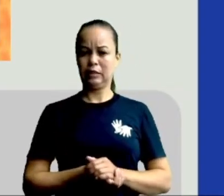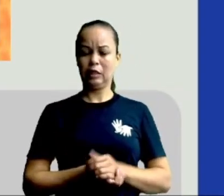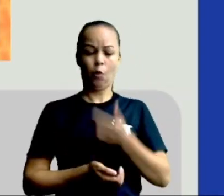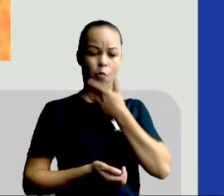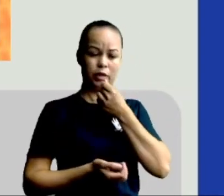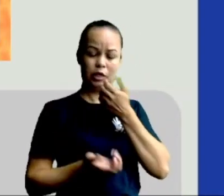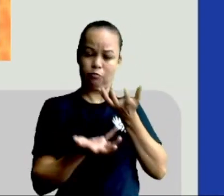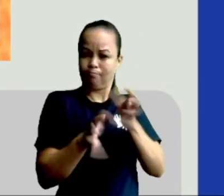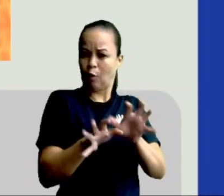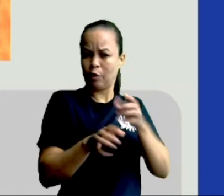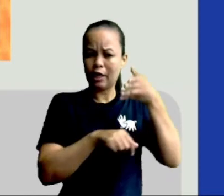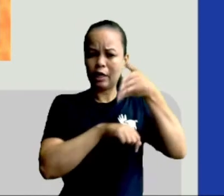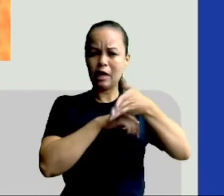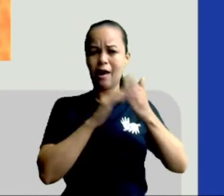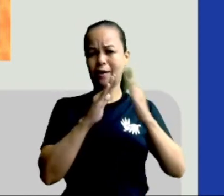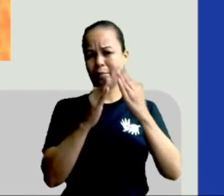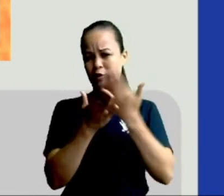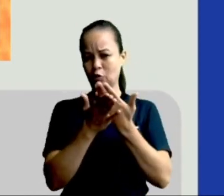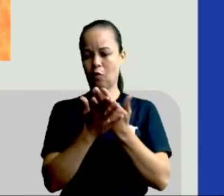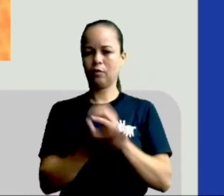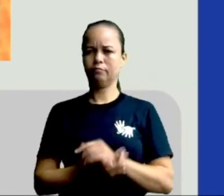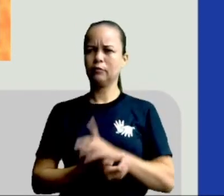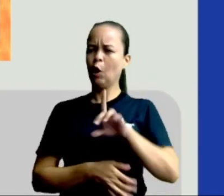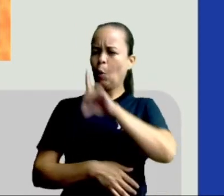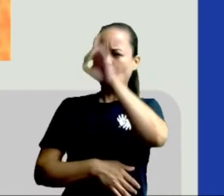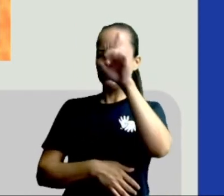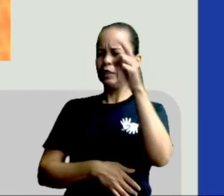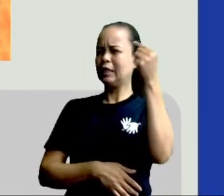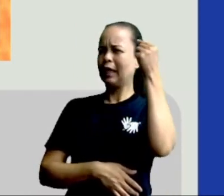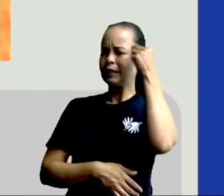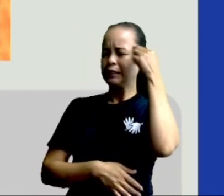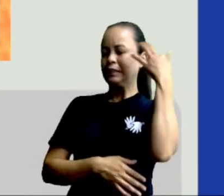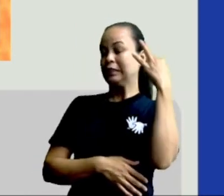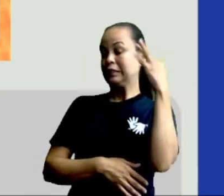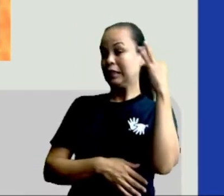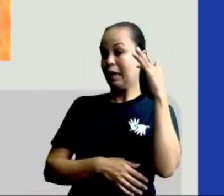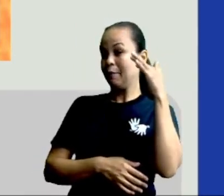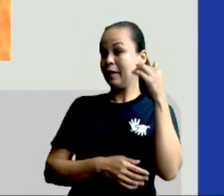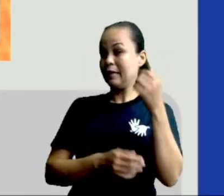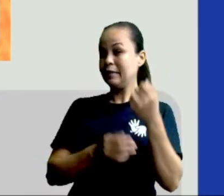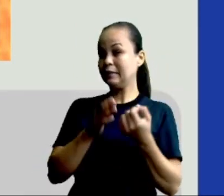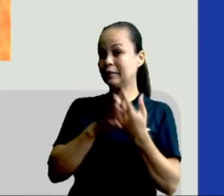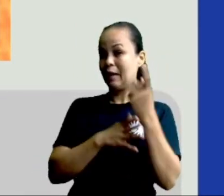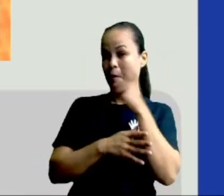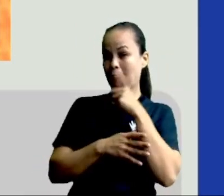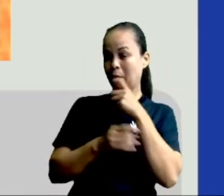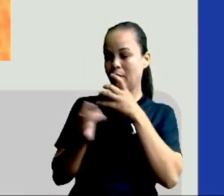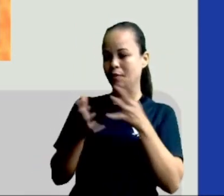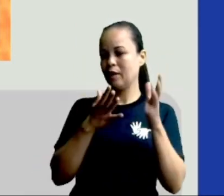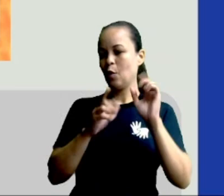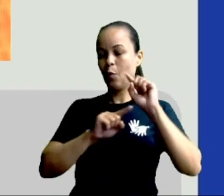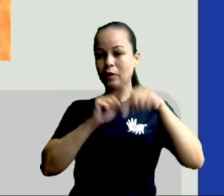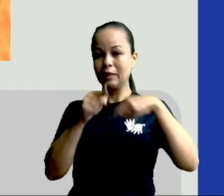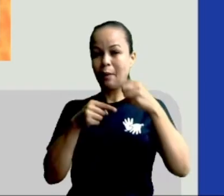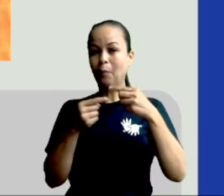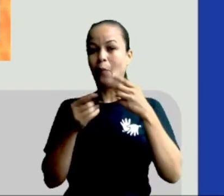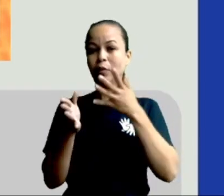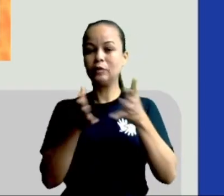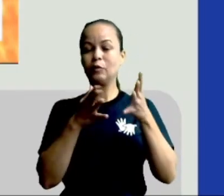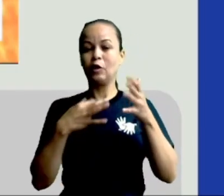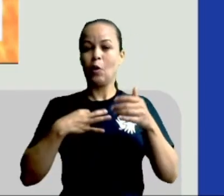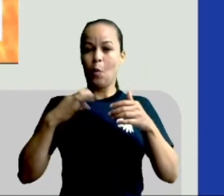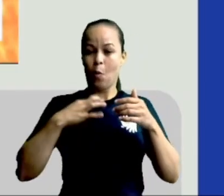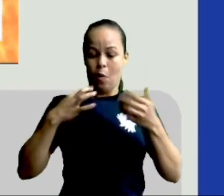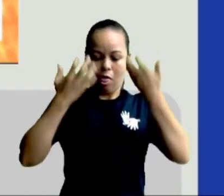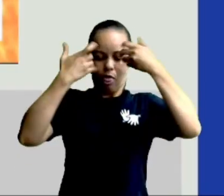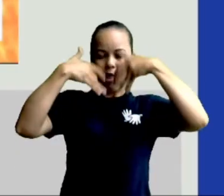Um dia inventou dor de cabeça, outro dia perdeu a hora. No outro apareceu com o uniforme todo molhado de